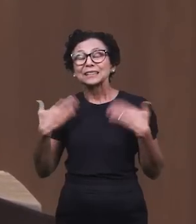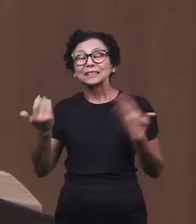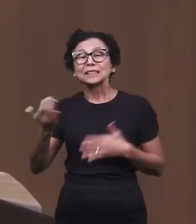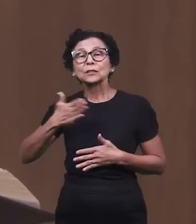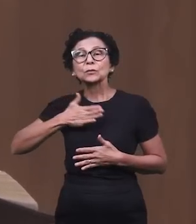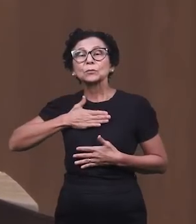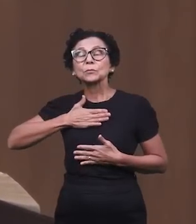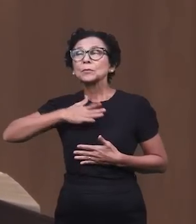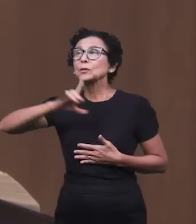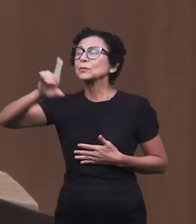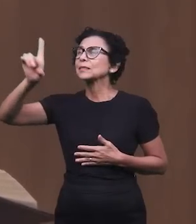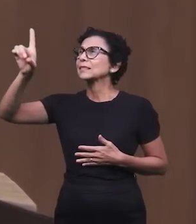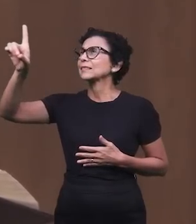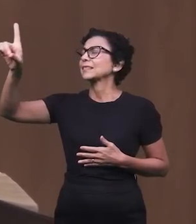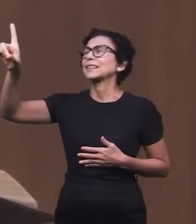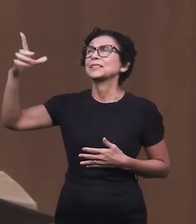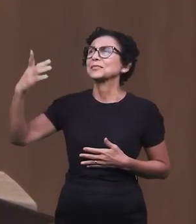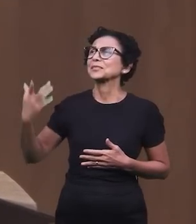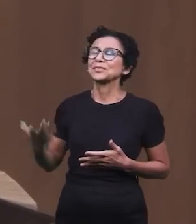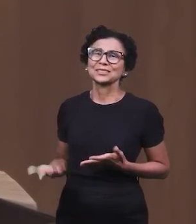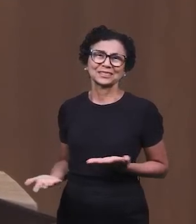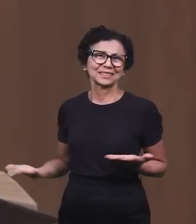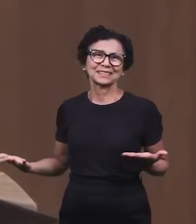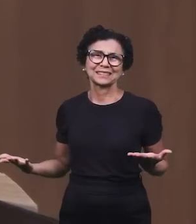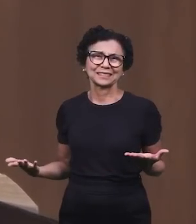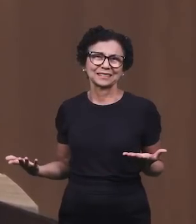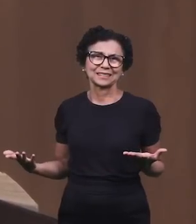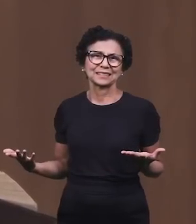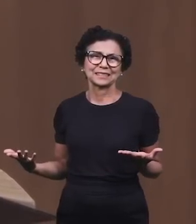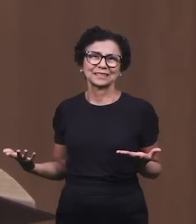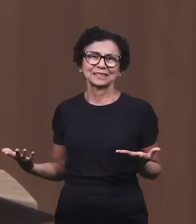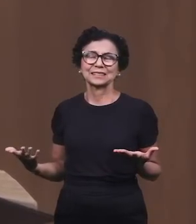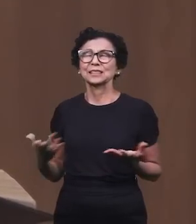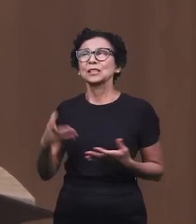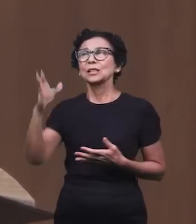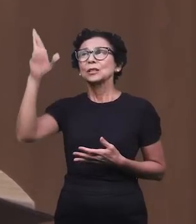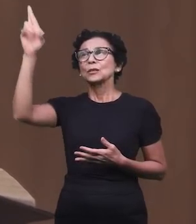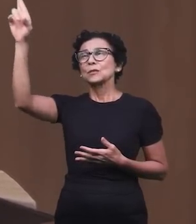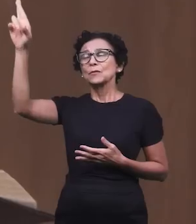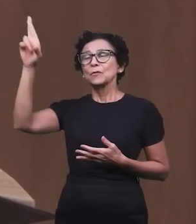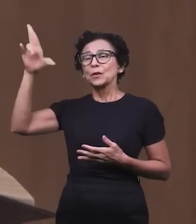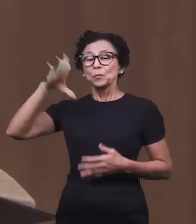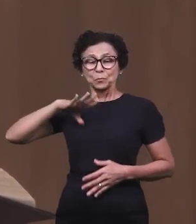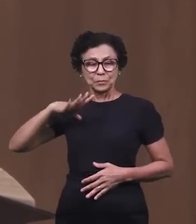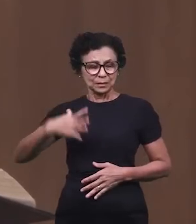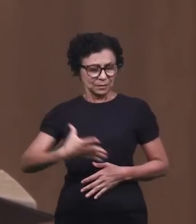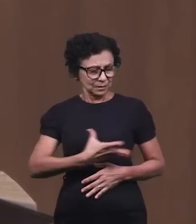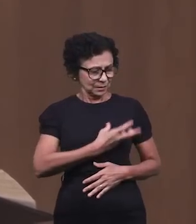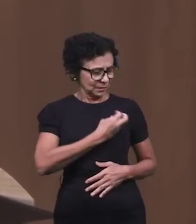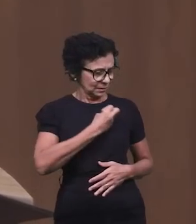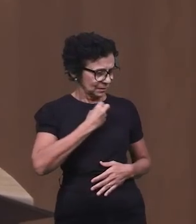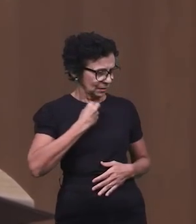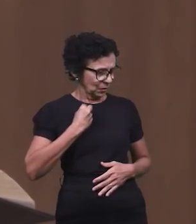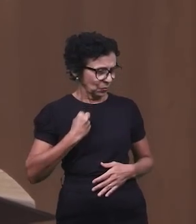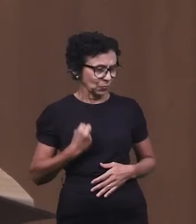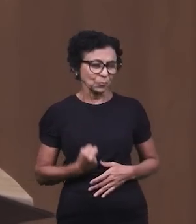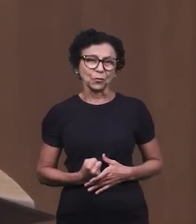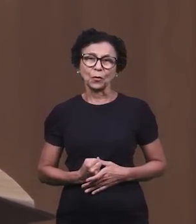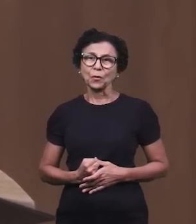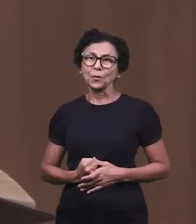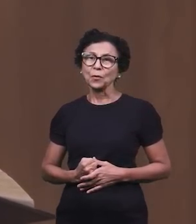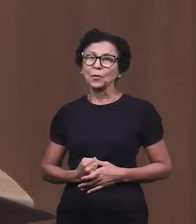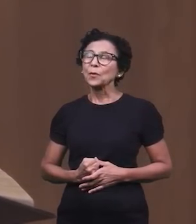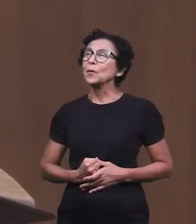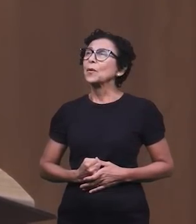me vestiu de vestidos de salvação, me cobriu com o manto de justiça, como um noivo que se adorna